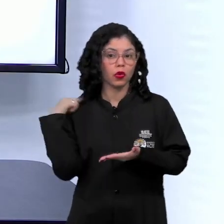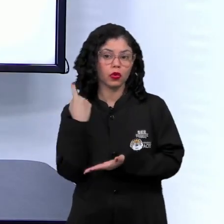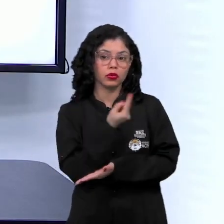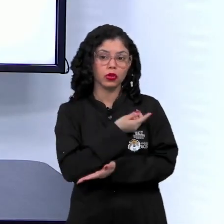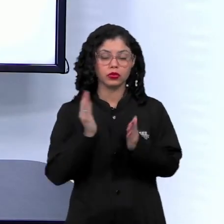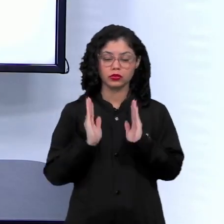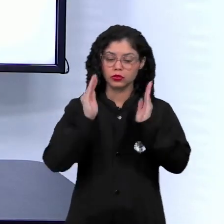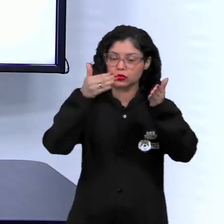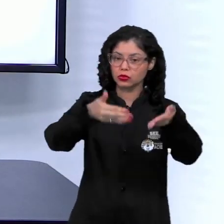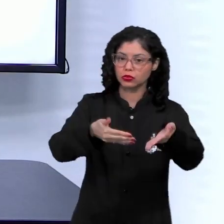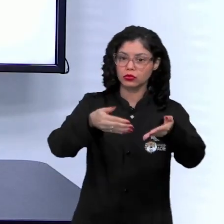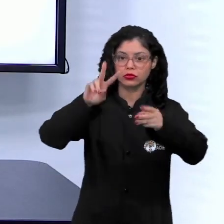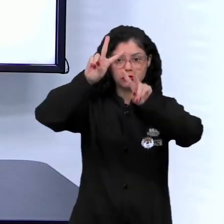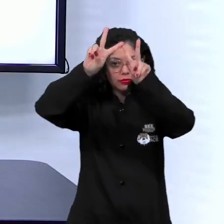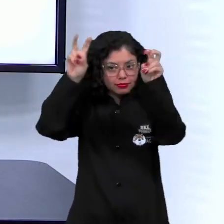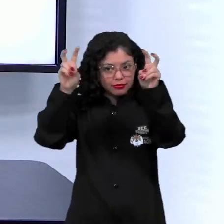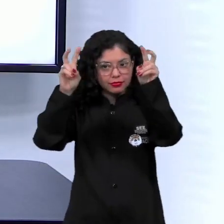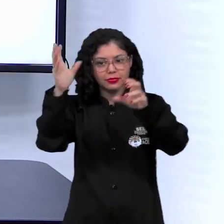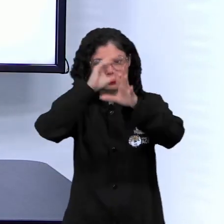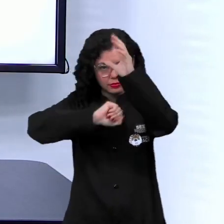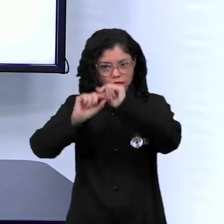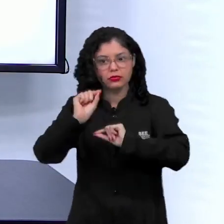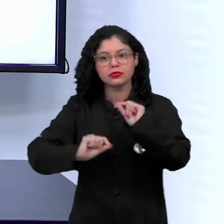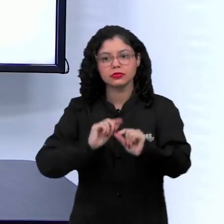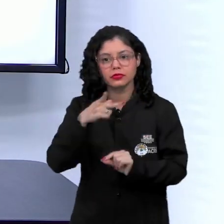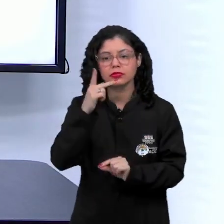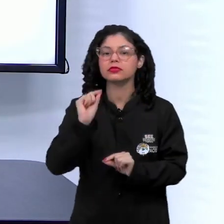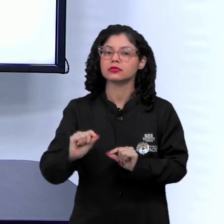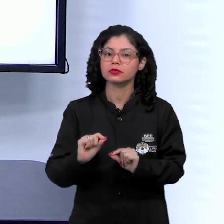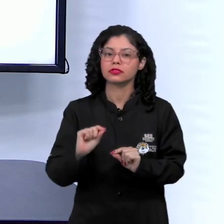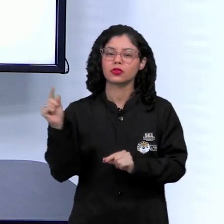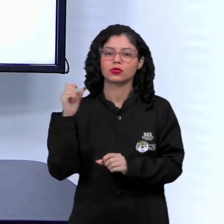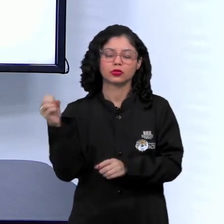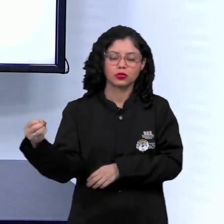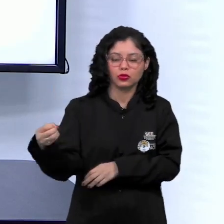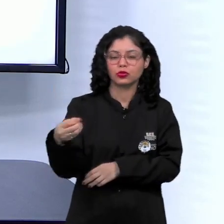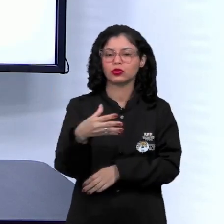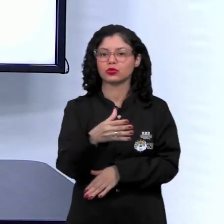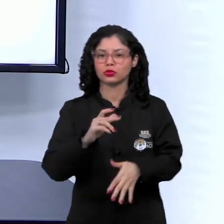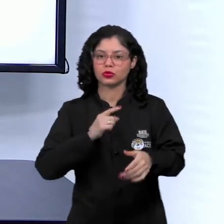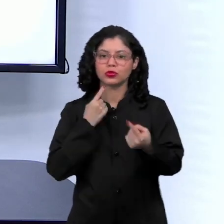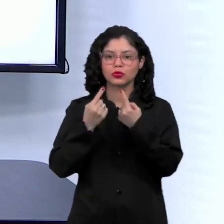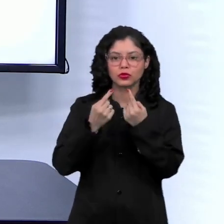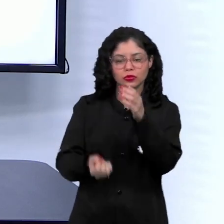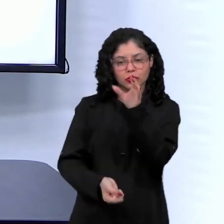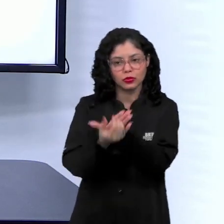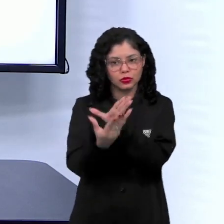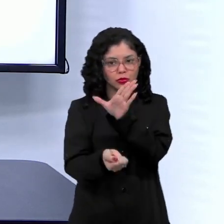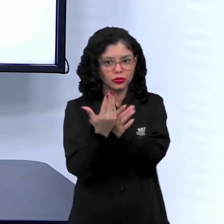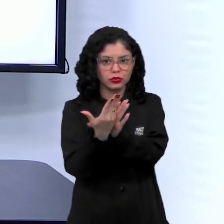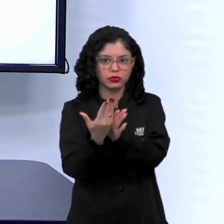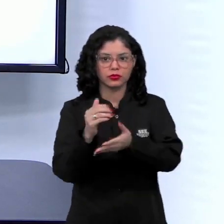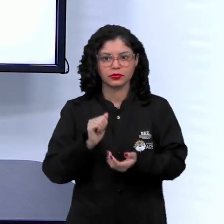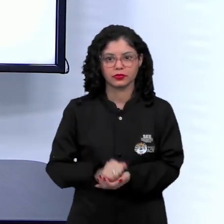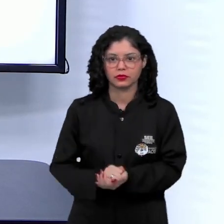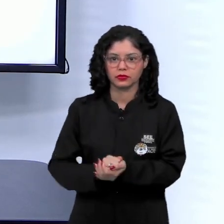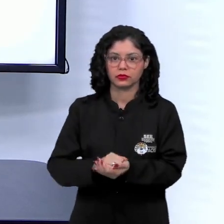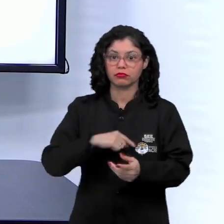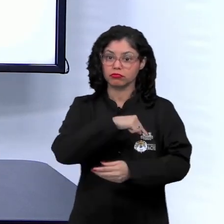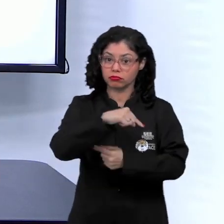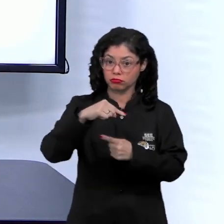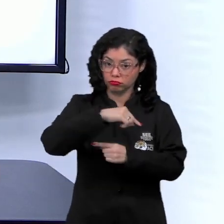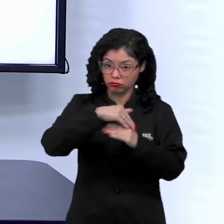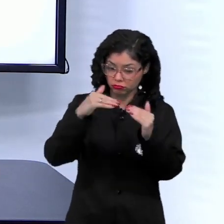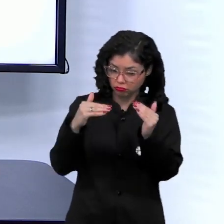nosso objeto de conhecimento é falar sobre os novos meios de produção e